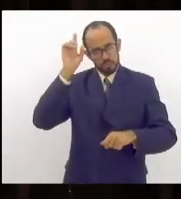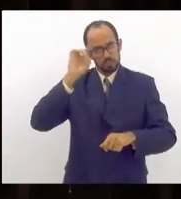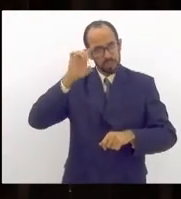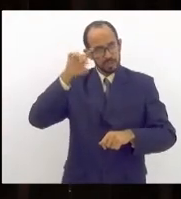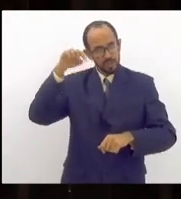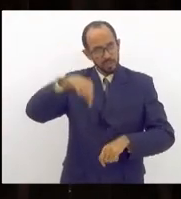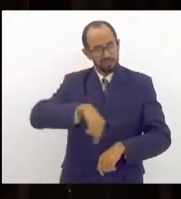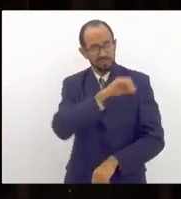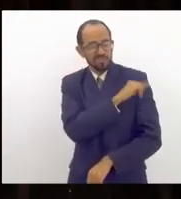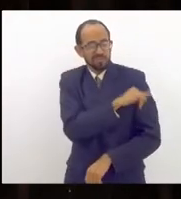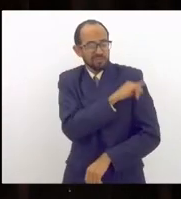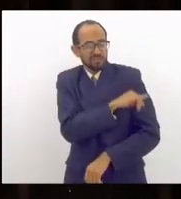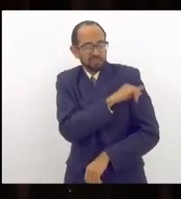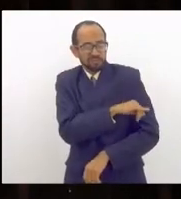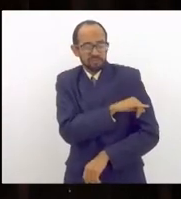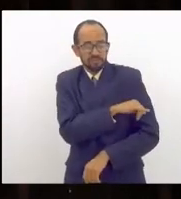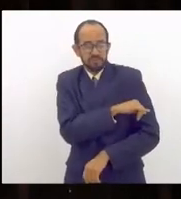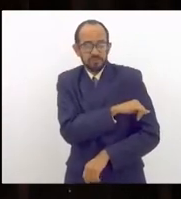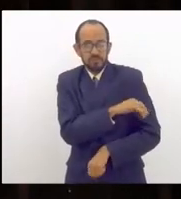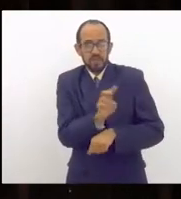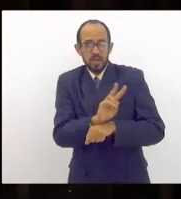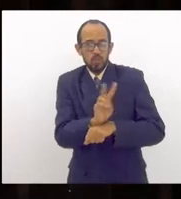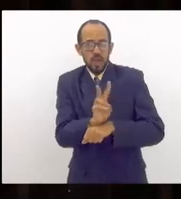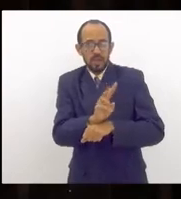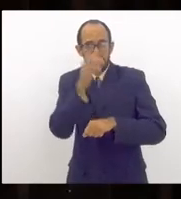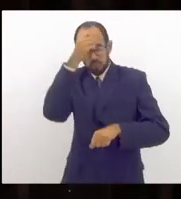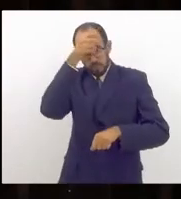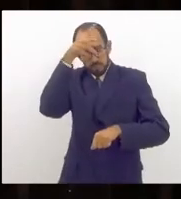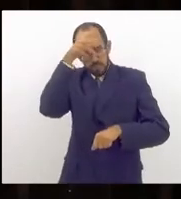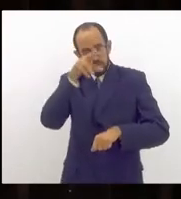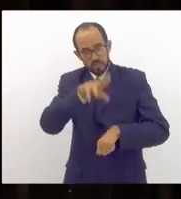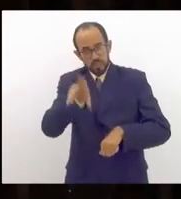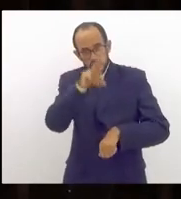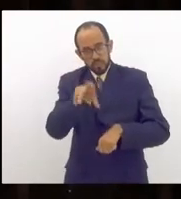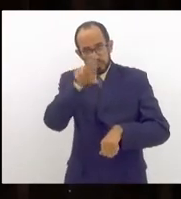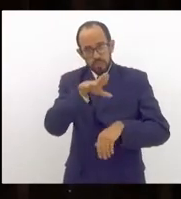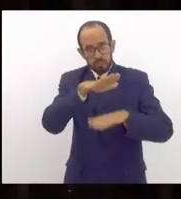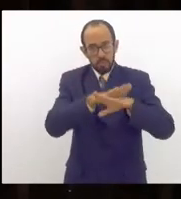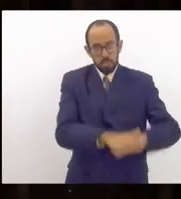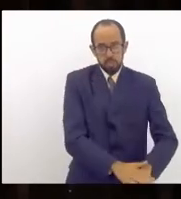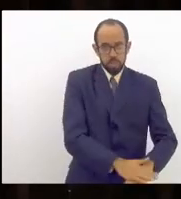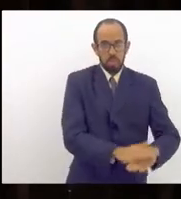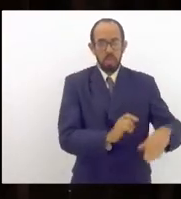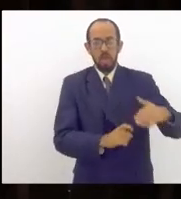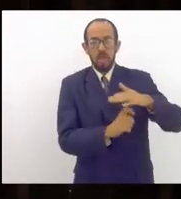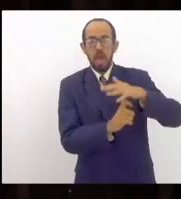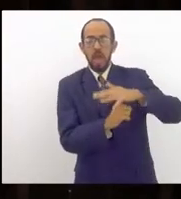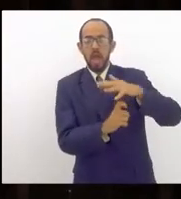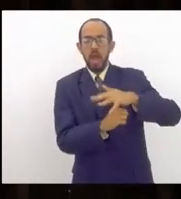Janeiro Nem que a gente vê a guarda municipal sendo usada cotidianamente para reprimir hoje esse é um debate muito Central